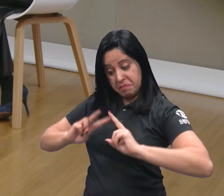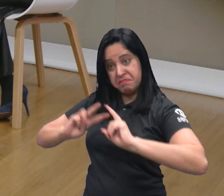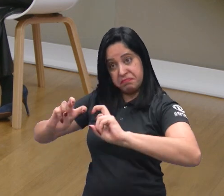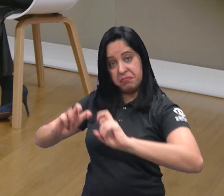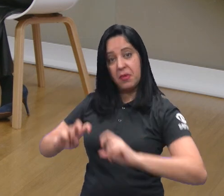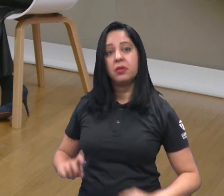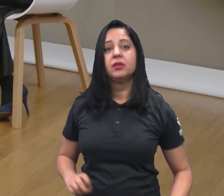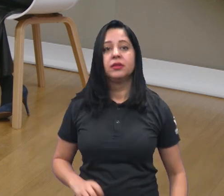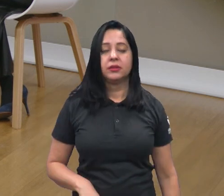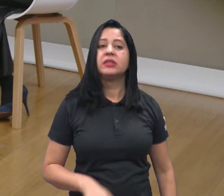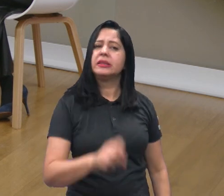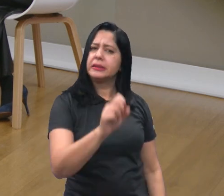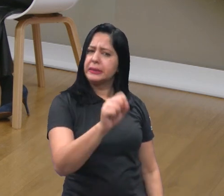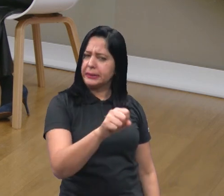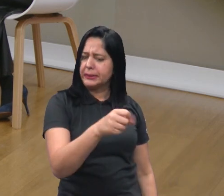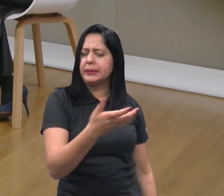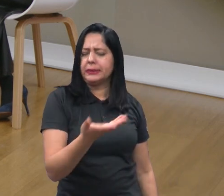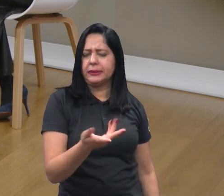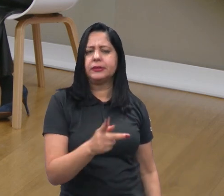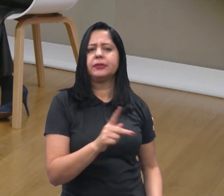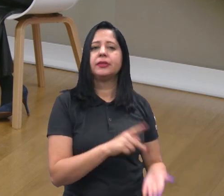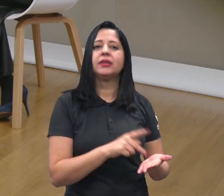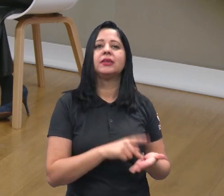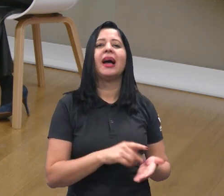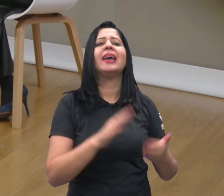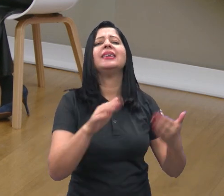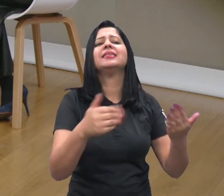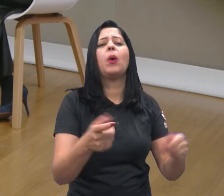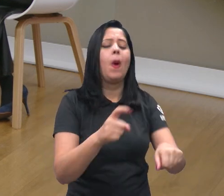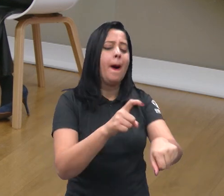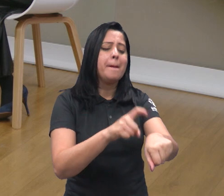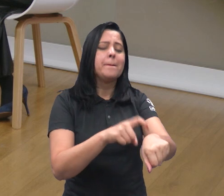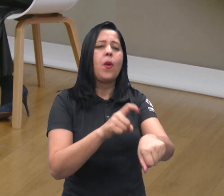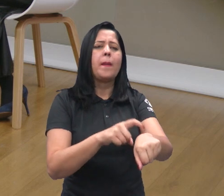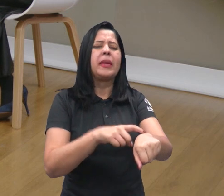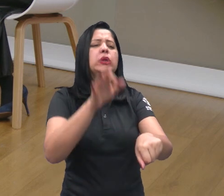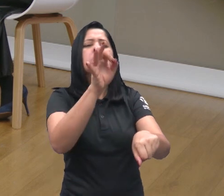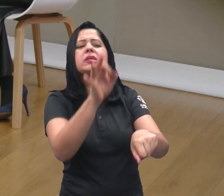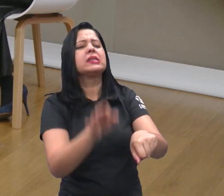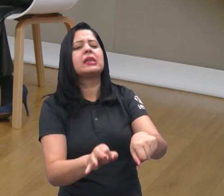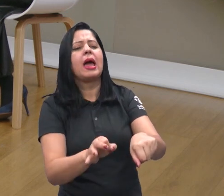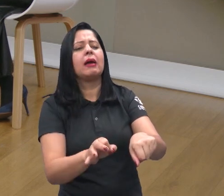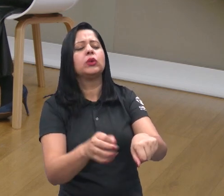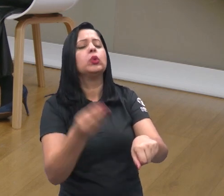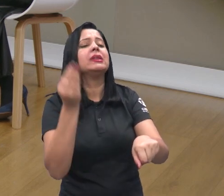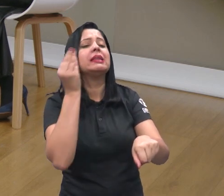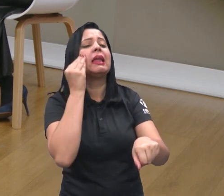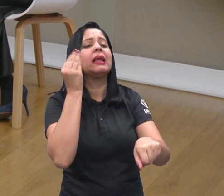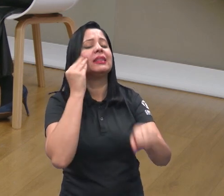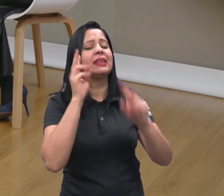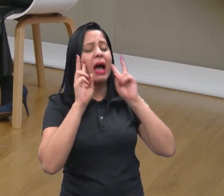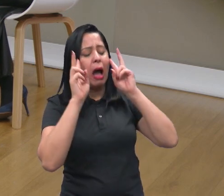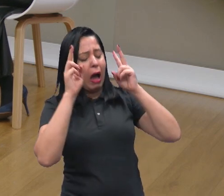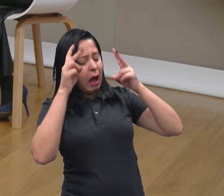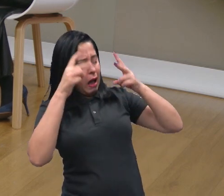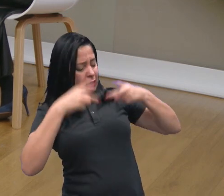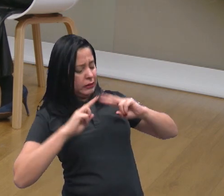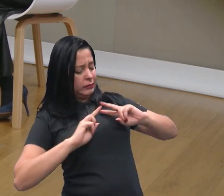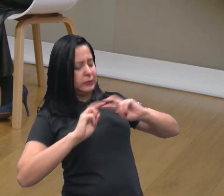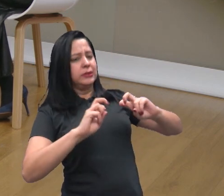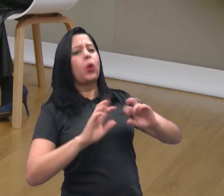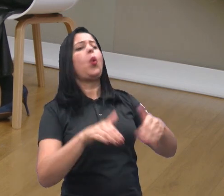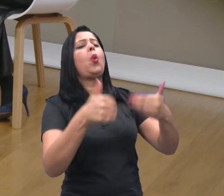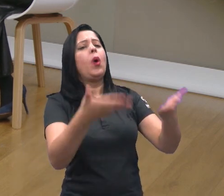importante que todos busquem ajuda, né? Sim, com certeza. Que é o momento ideal para começar essa busca, esse mergulho interno? Quando nasce, pode